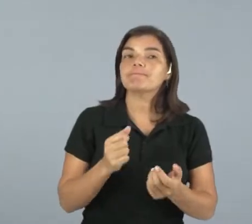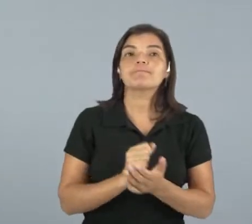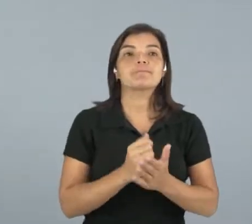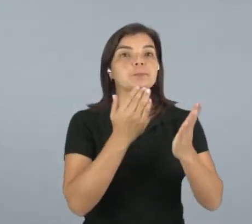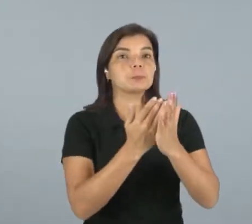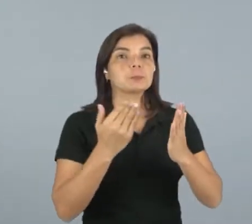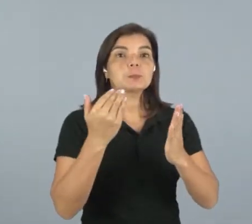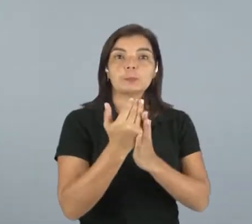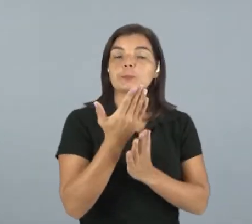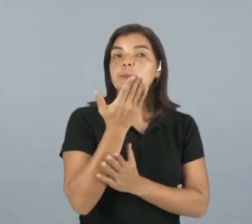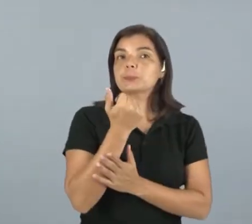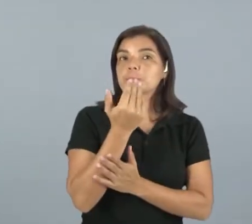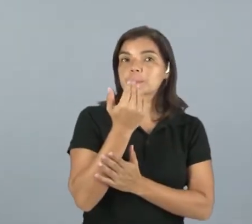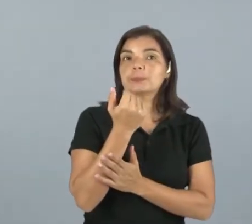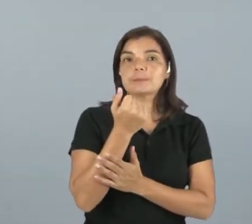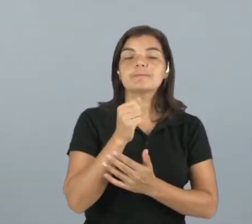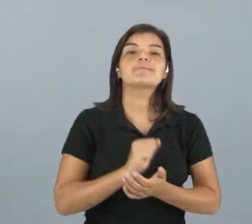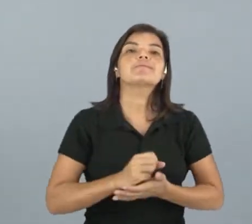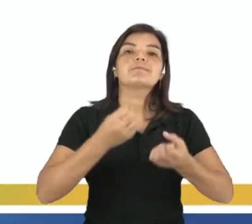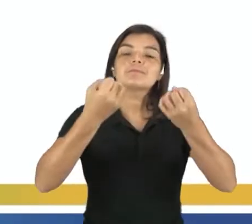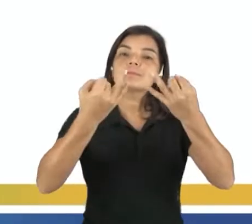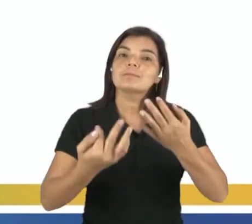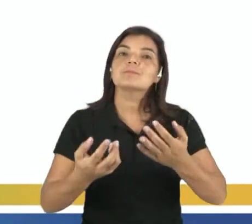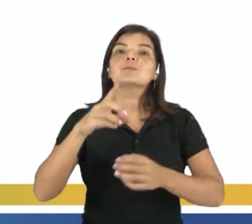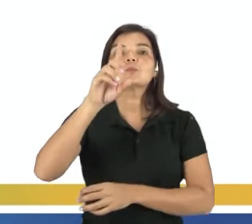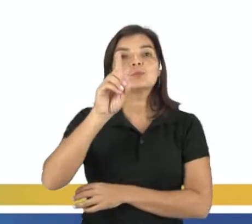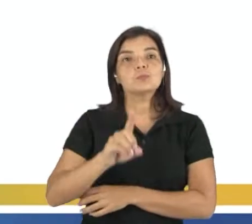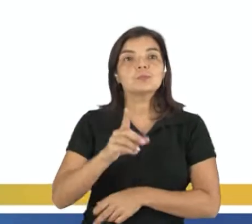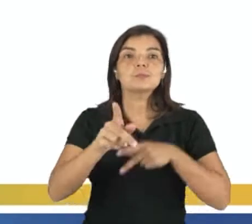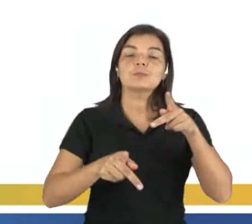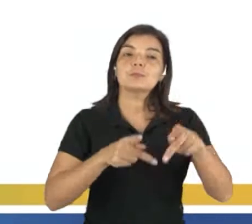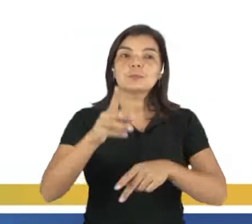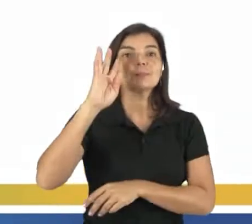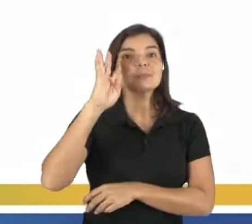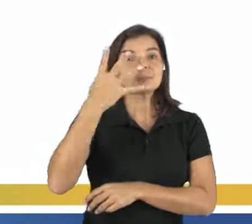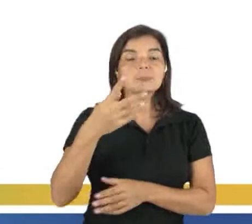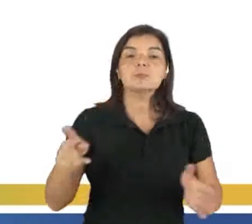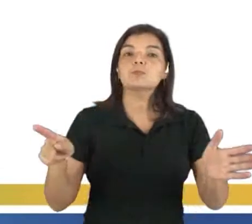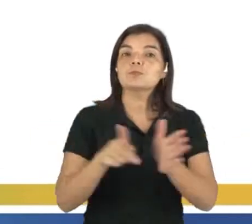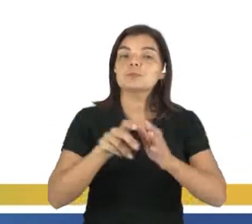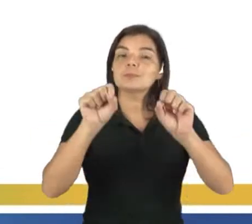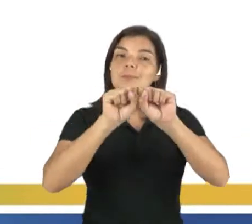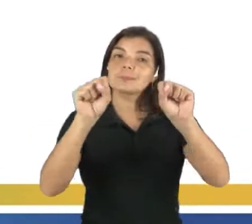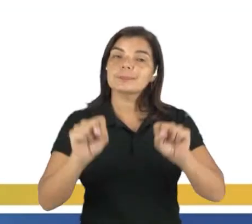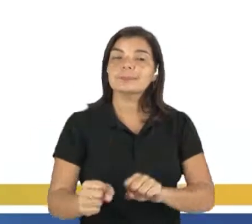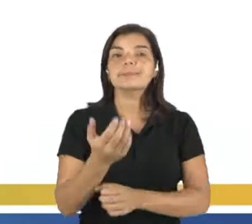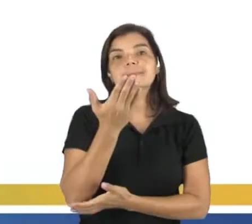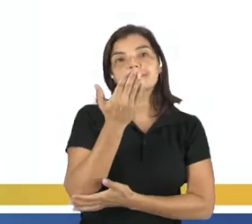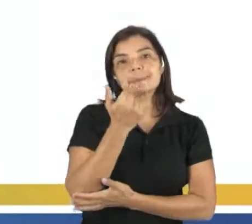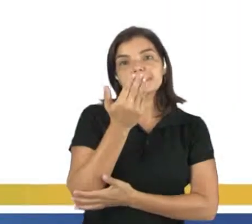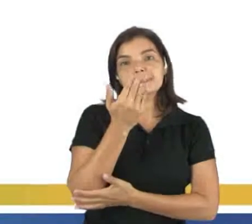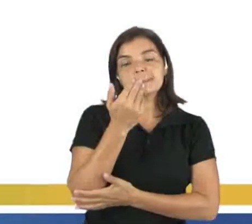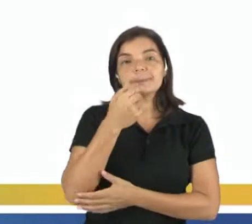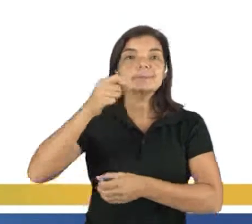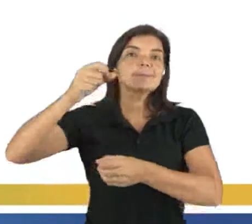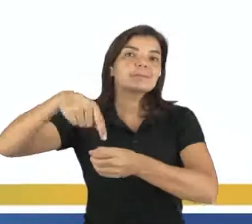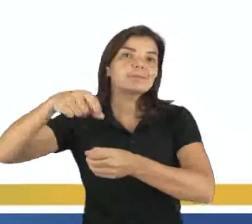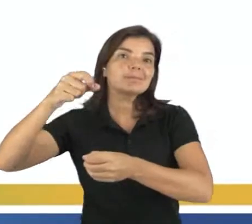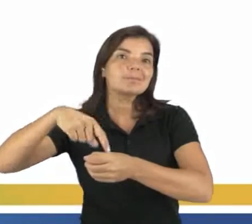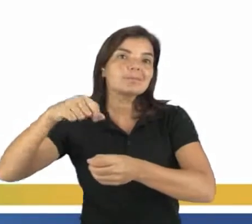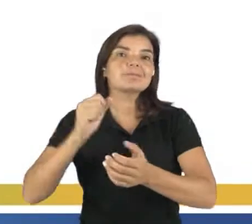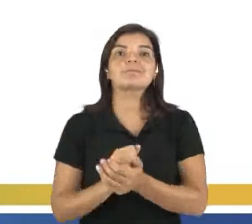soberania alimentar, que vimos acima, significa direito dos povos de decidir sobre o seu próprio sistema alimentar